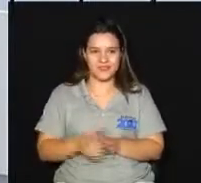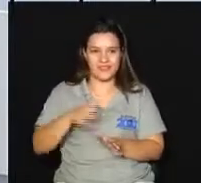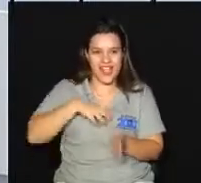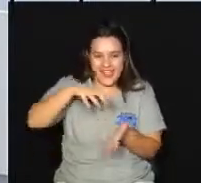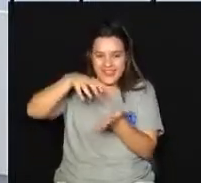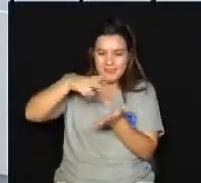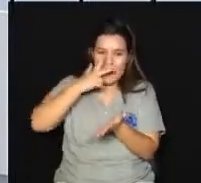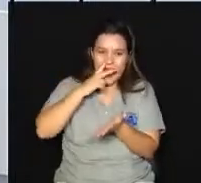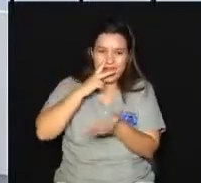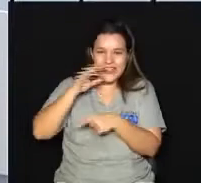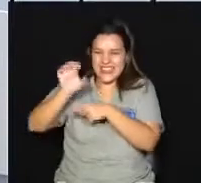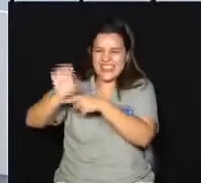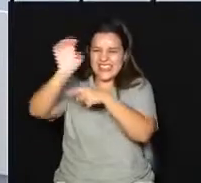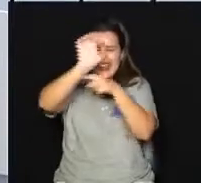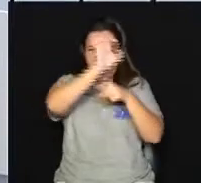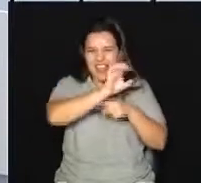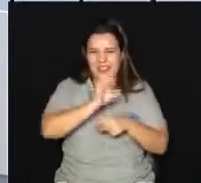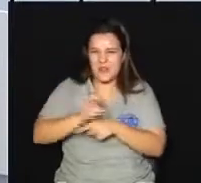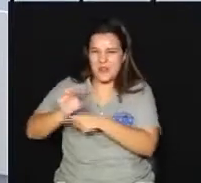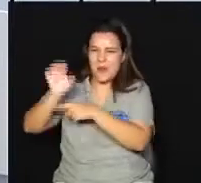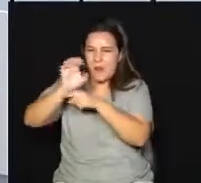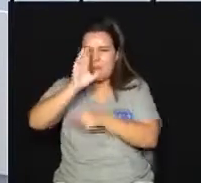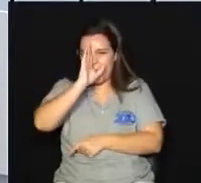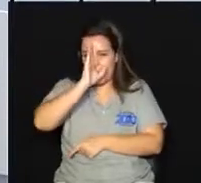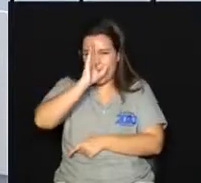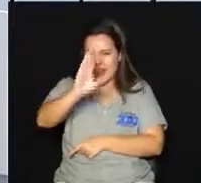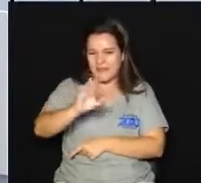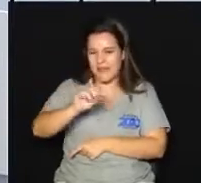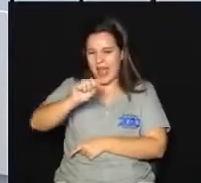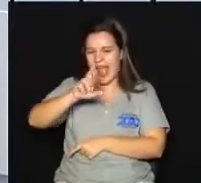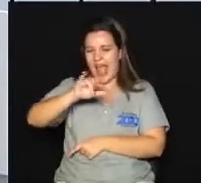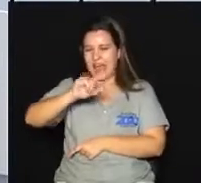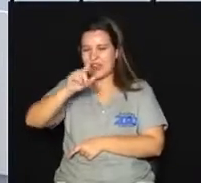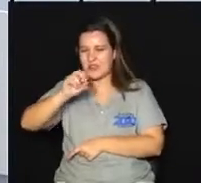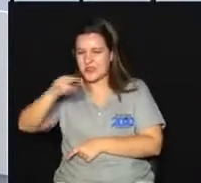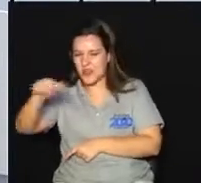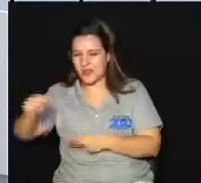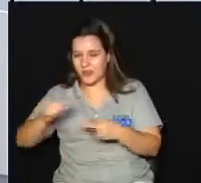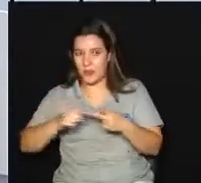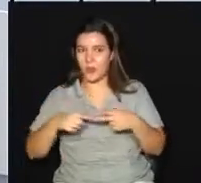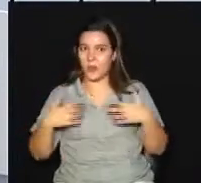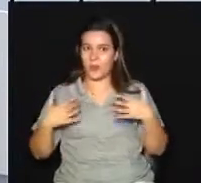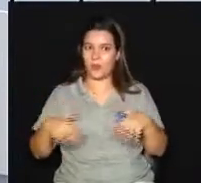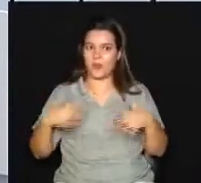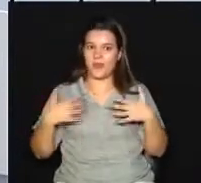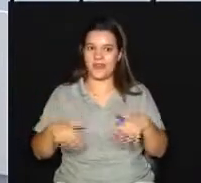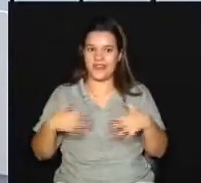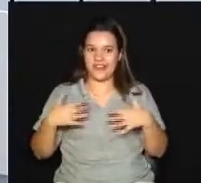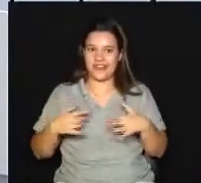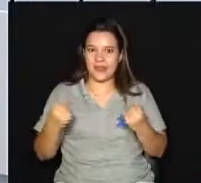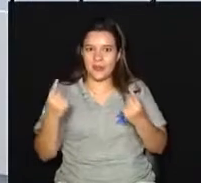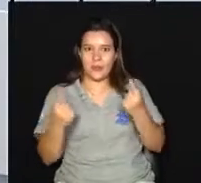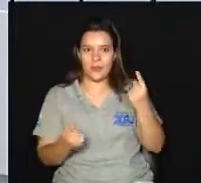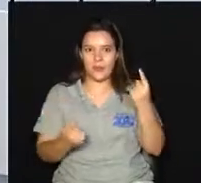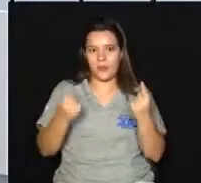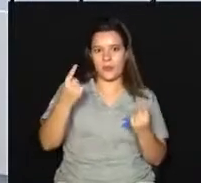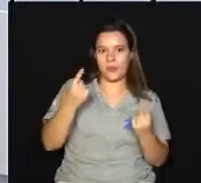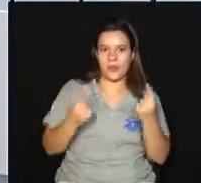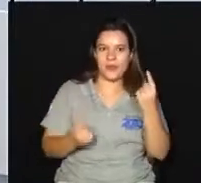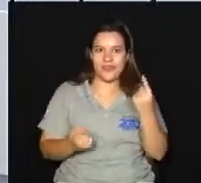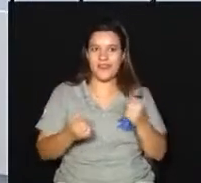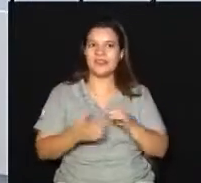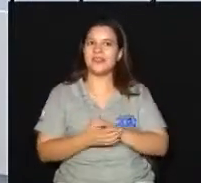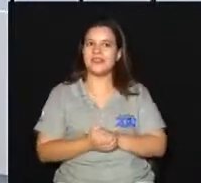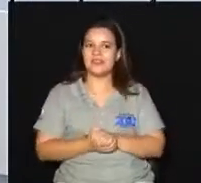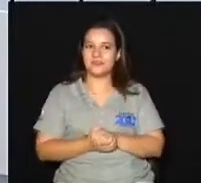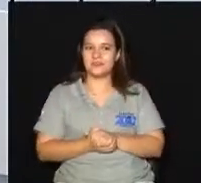estados-chave, né? Então, Michigan, Arizona, todo mundo, vai dar Biden ou vai dar Trump? Olha, tá achando que o